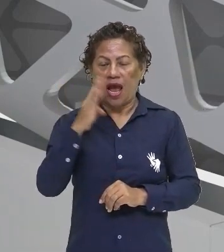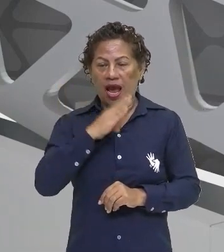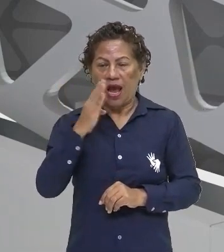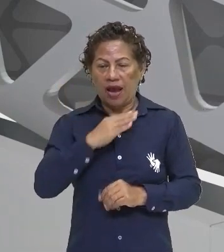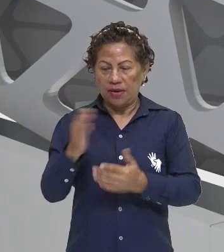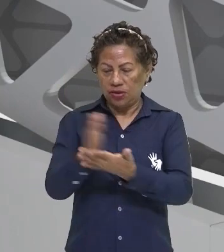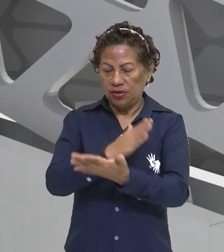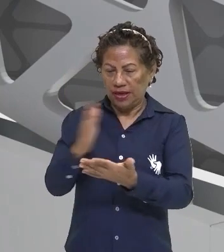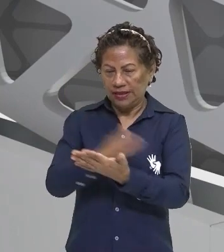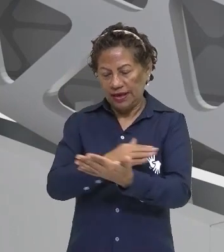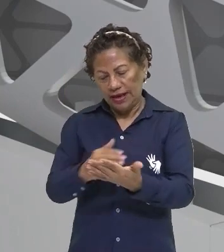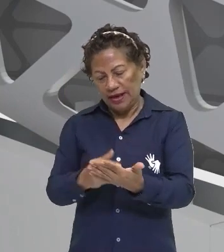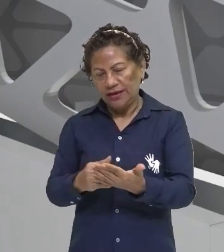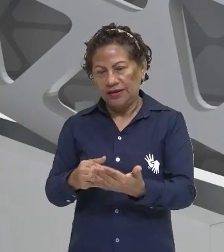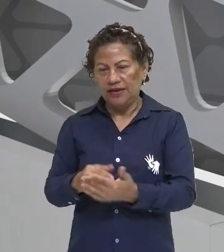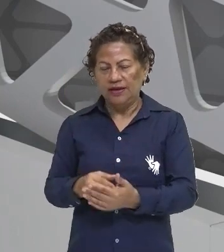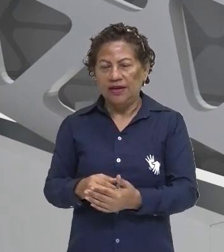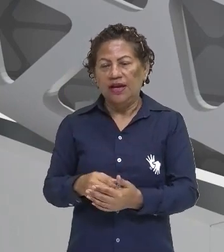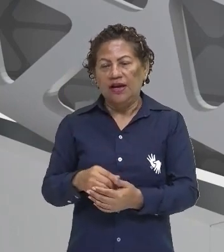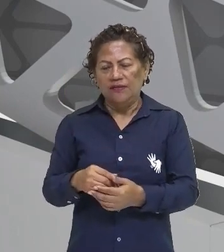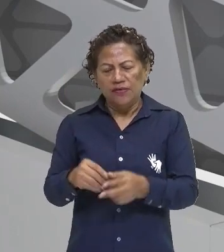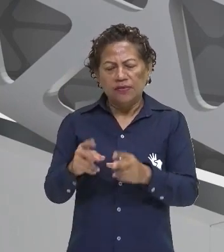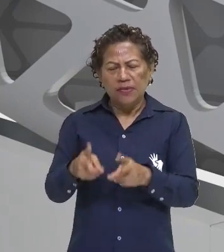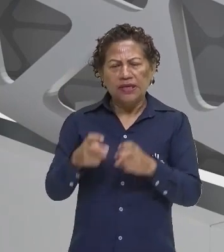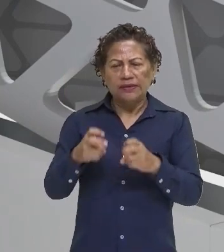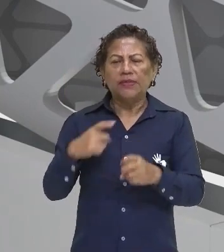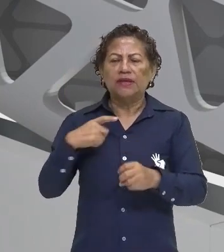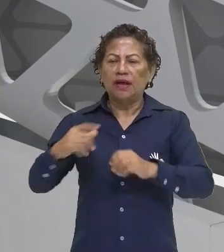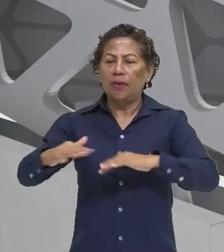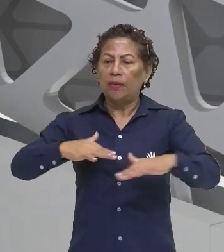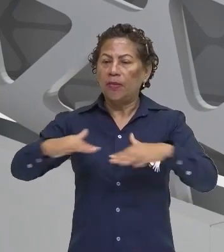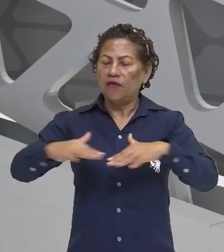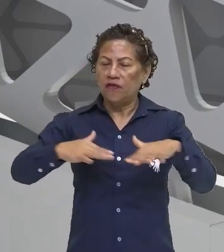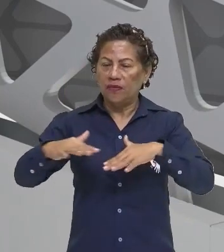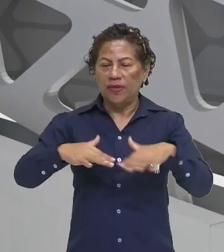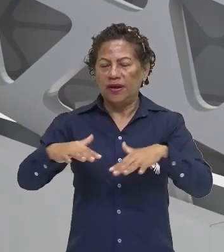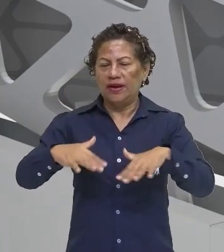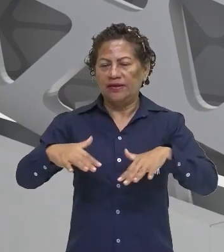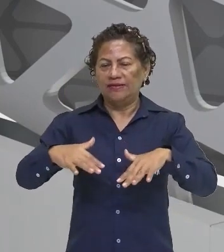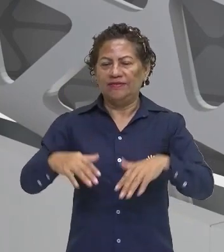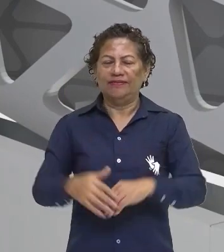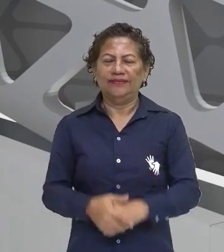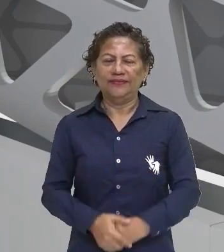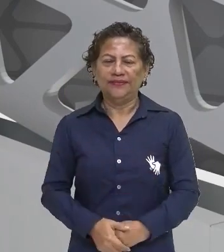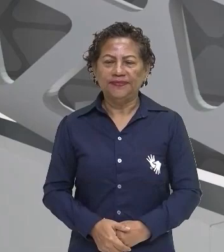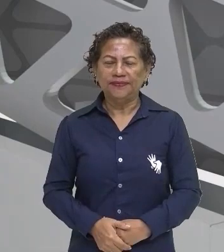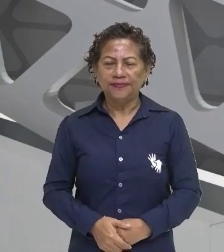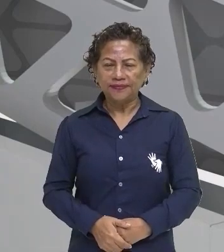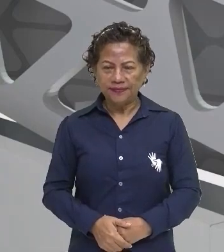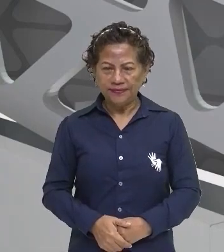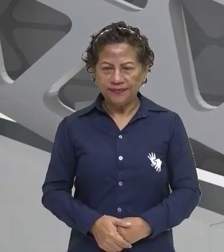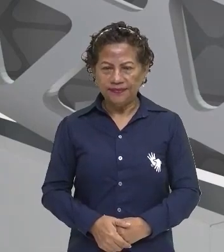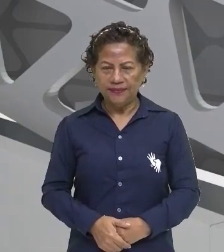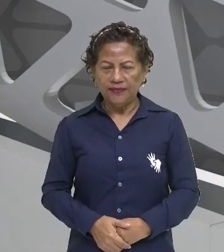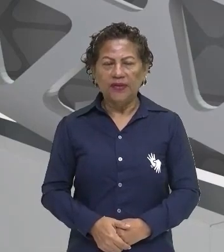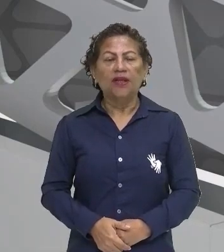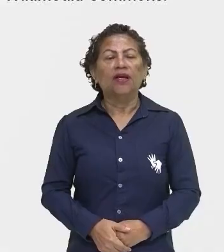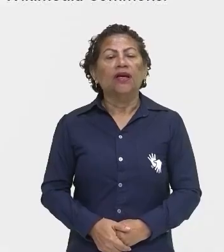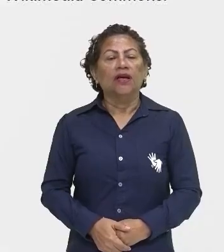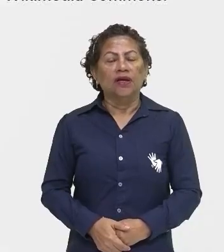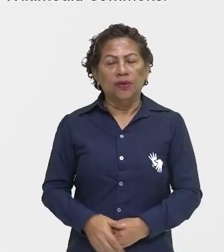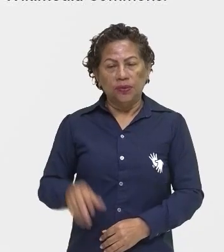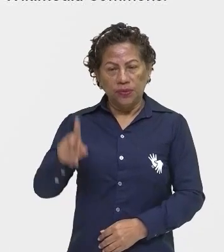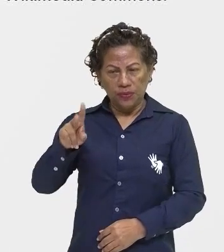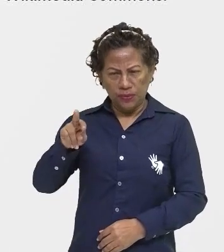o cantinho desse caderno, vai dar a sensação que esse bonequinho está se mexendo. Os irmãos Auguste Lumière